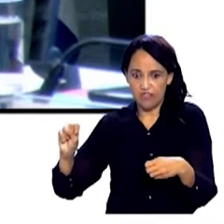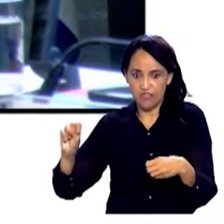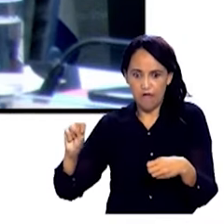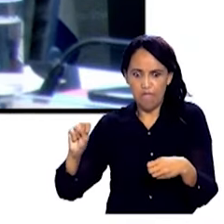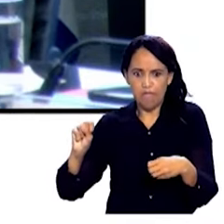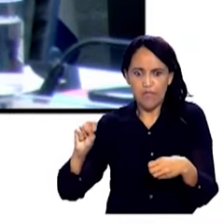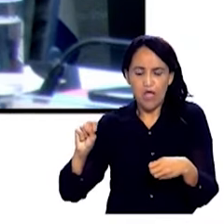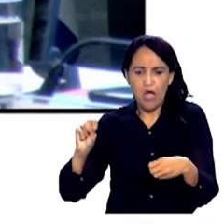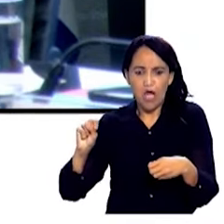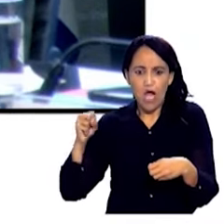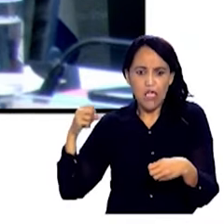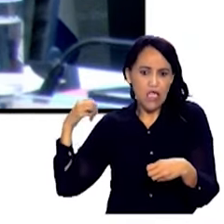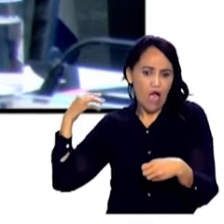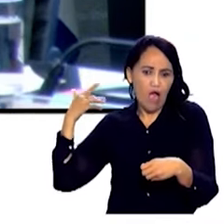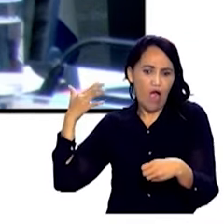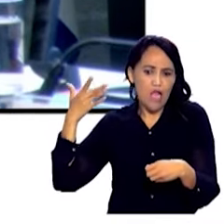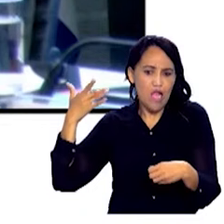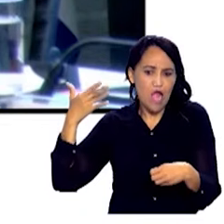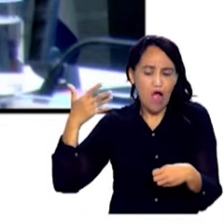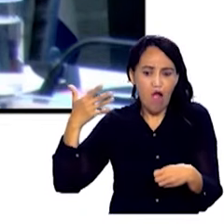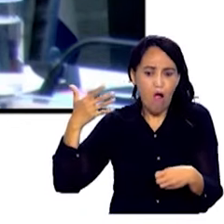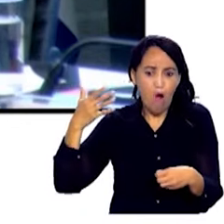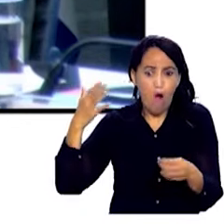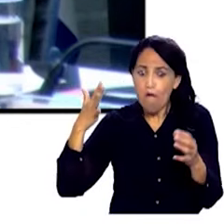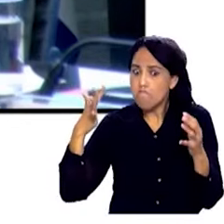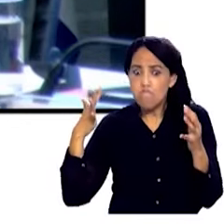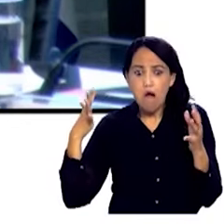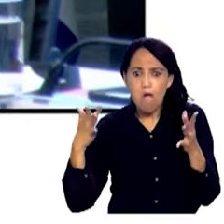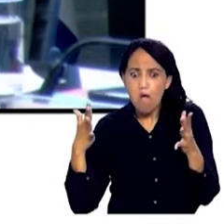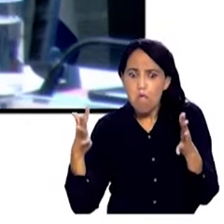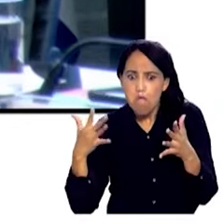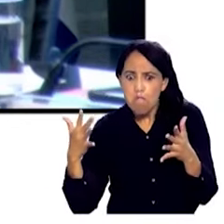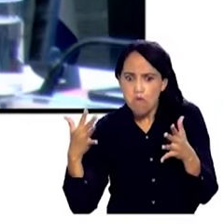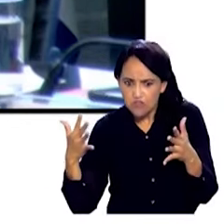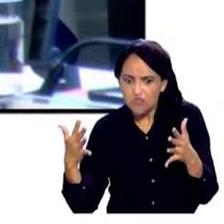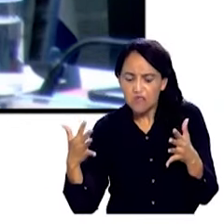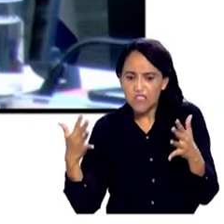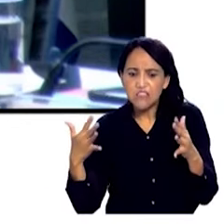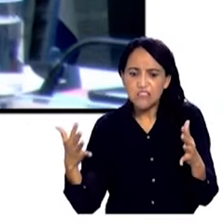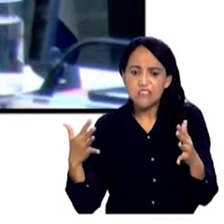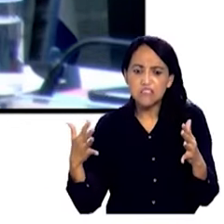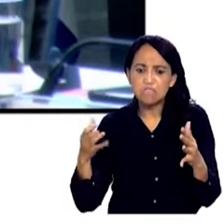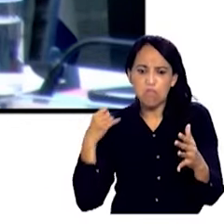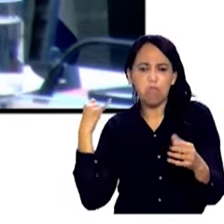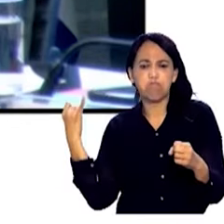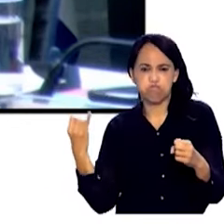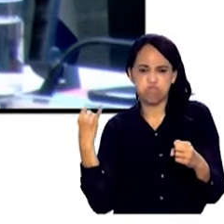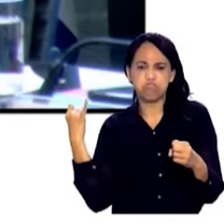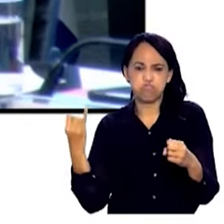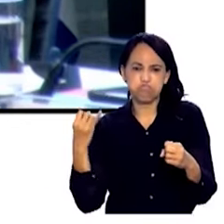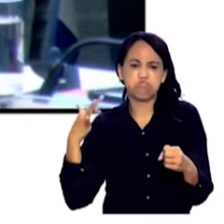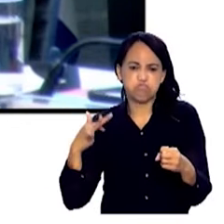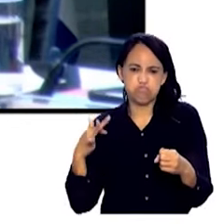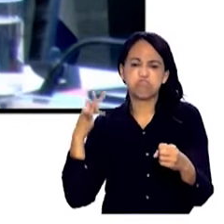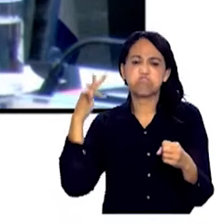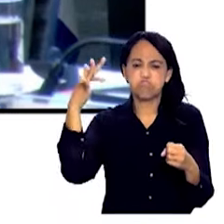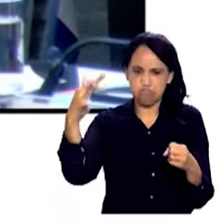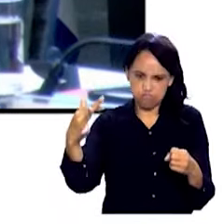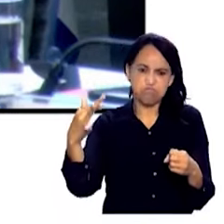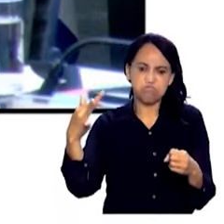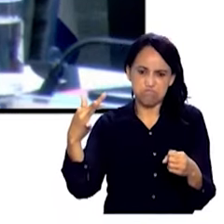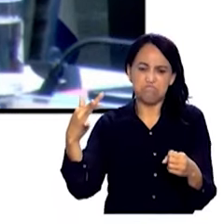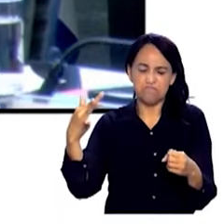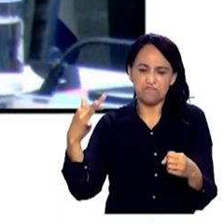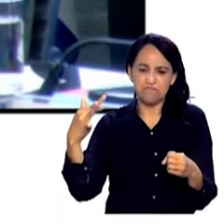uma motivação seriada é muito muito importante da cara de futuro da frente porque a